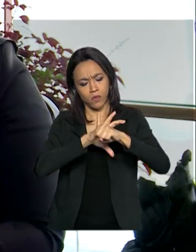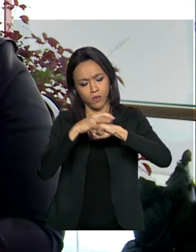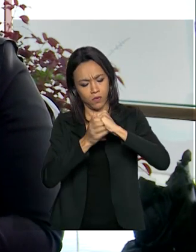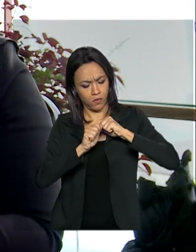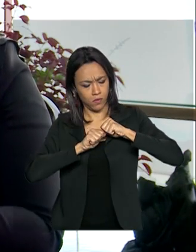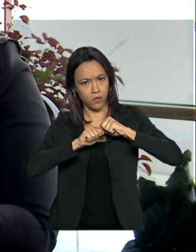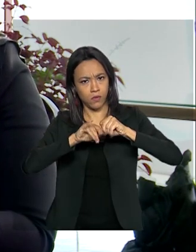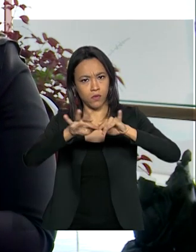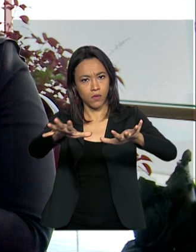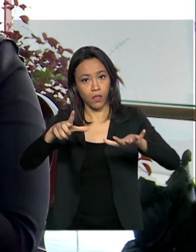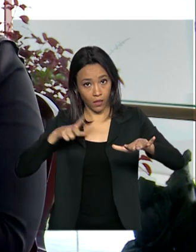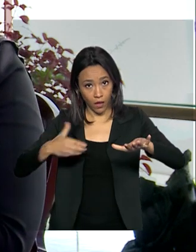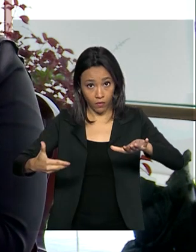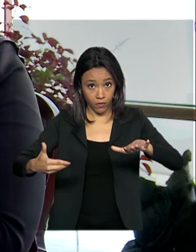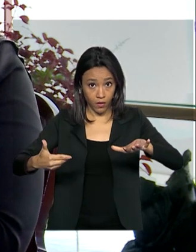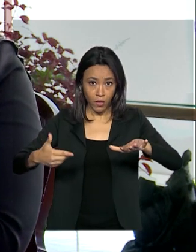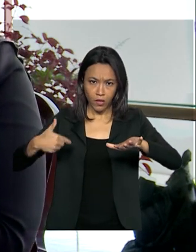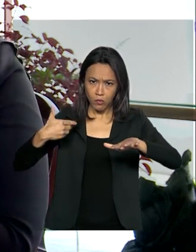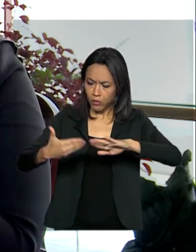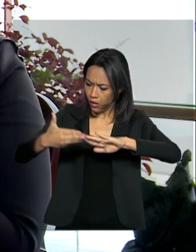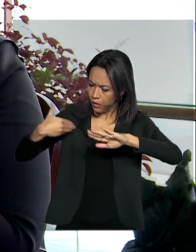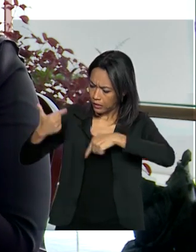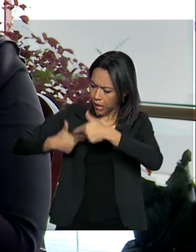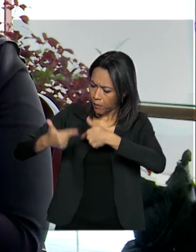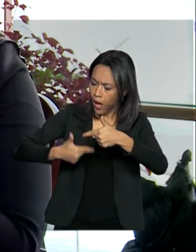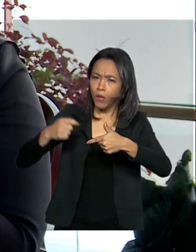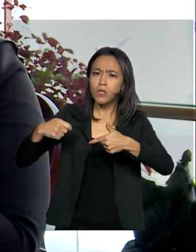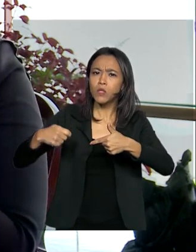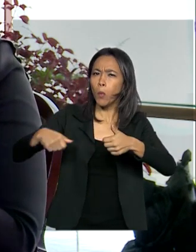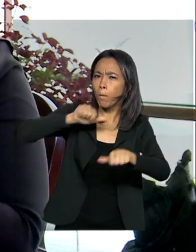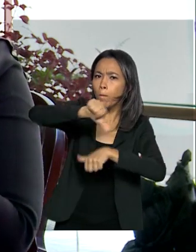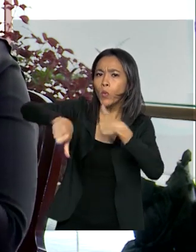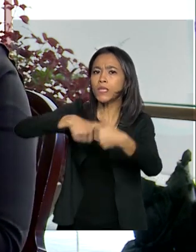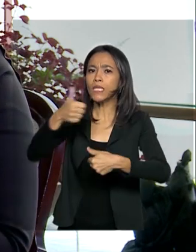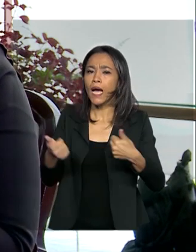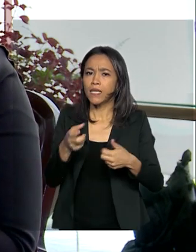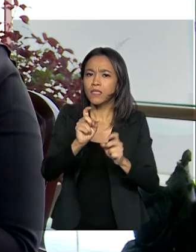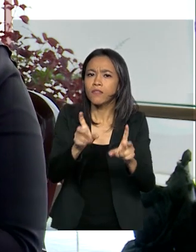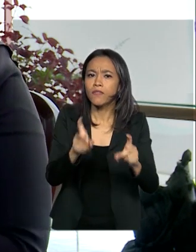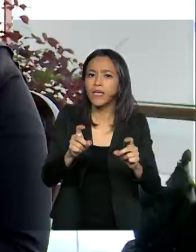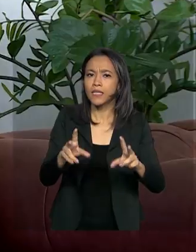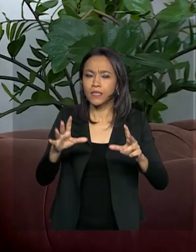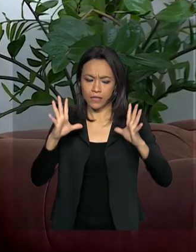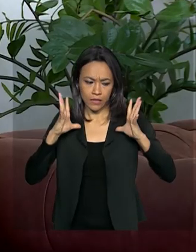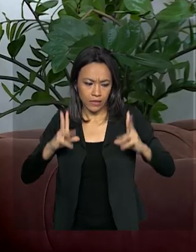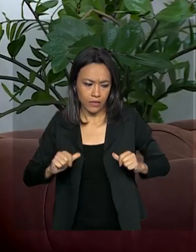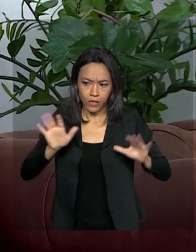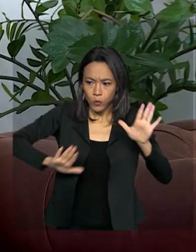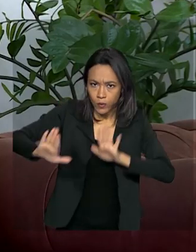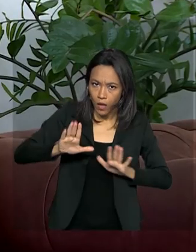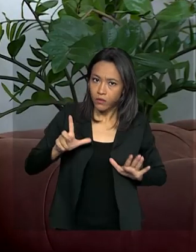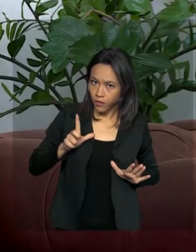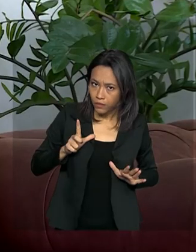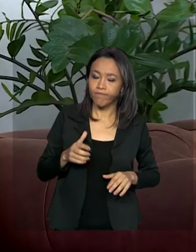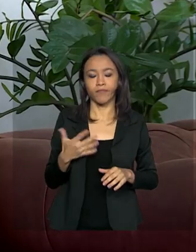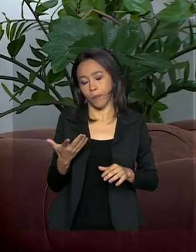correia de 19 é houve um trabalho teve que mudar alguma coisa em relação as barreiras sanitárias teve que aumentar as barreiras sanitárias não o